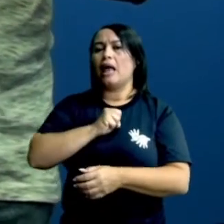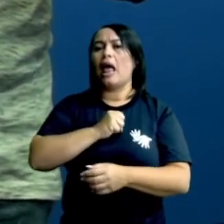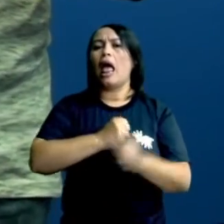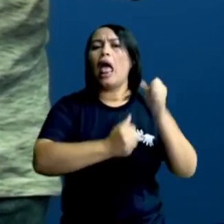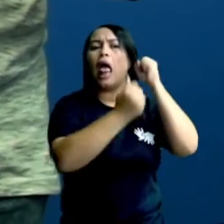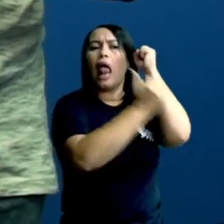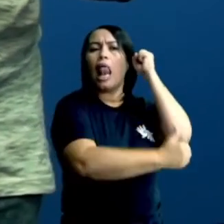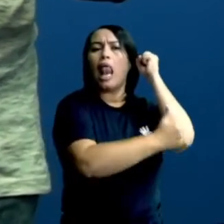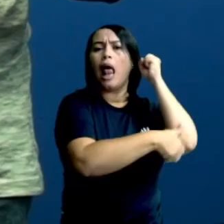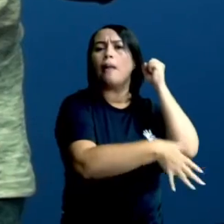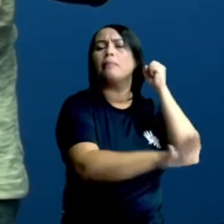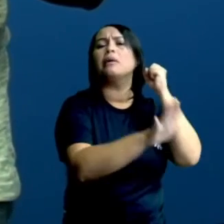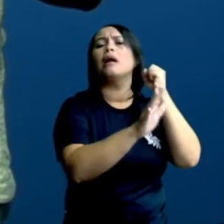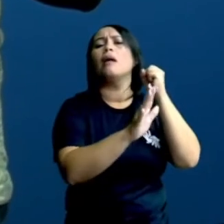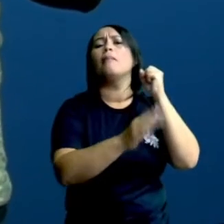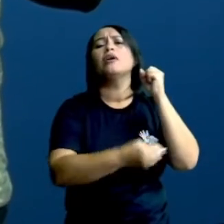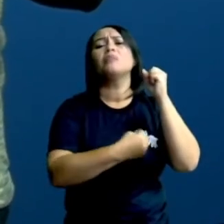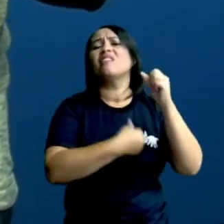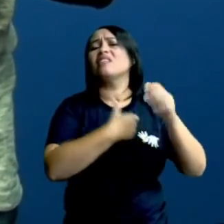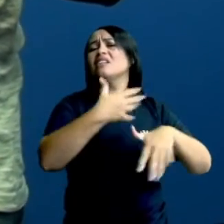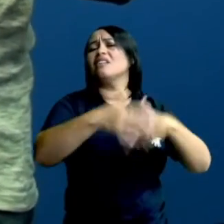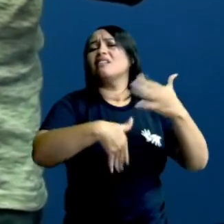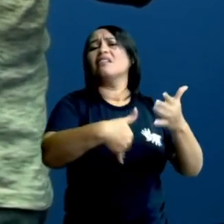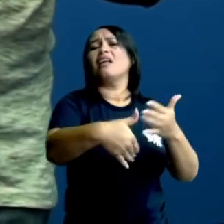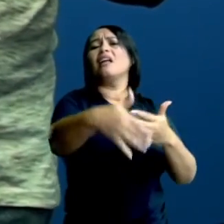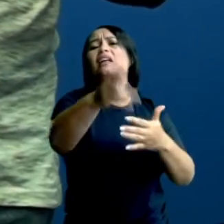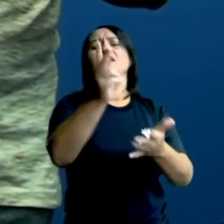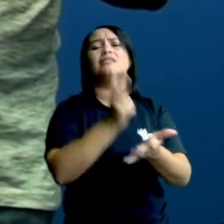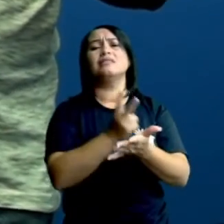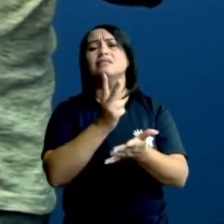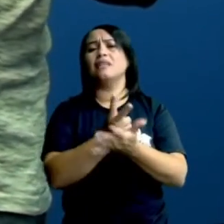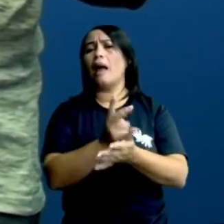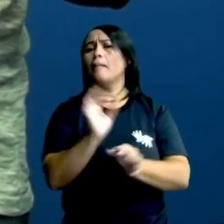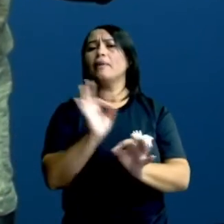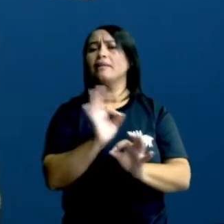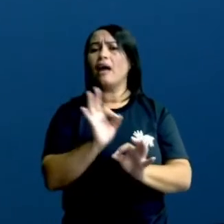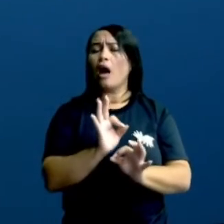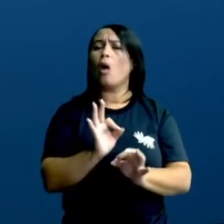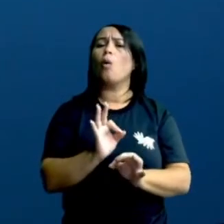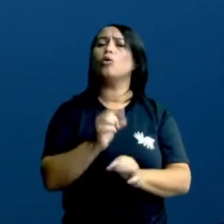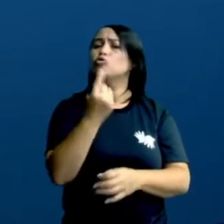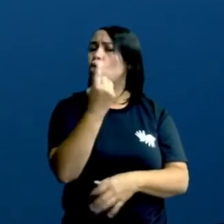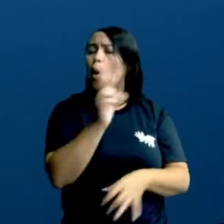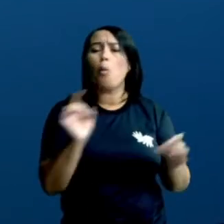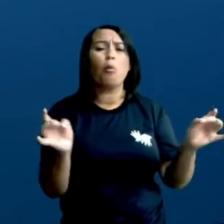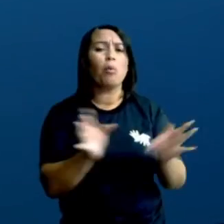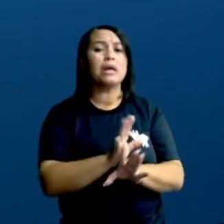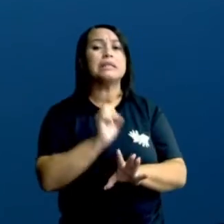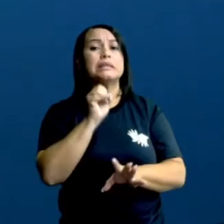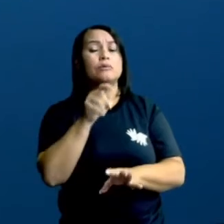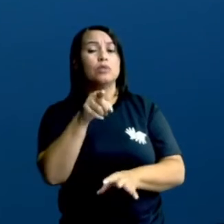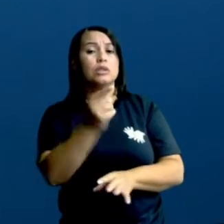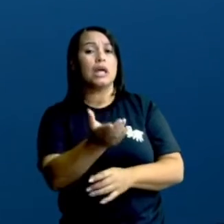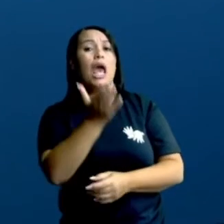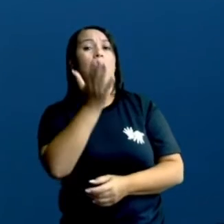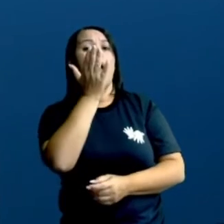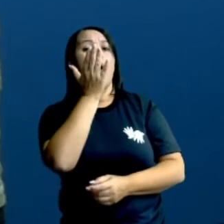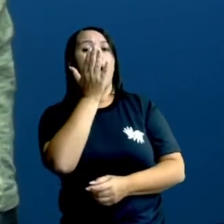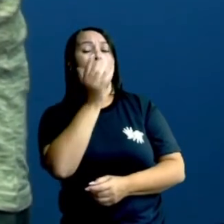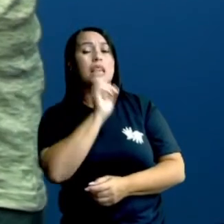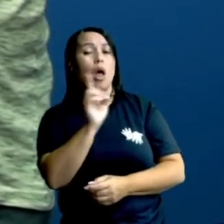dias, mas todo o restante da vida dele ele não vai mais eliminar. Então, se você não ingerir alimentos